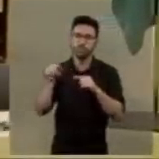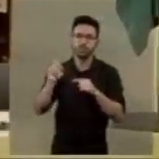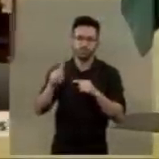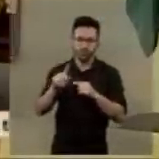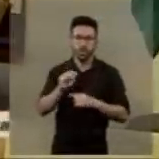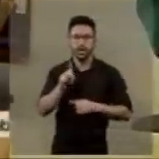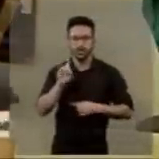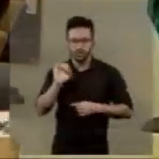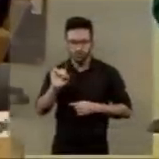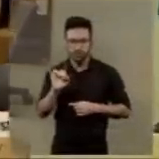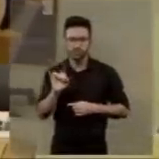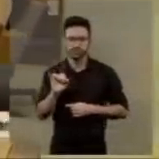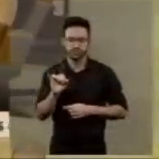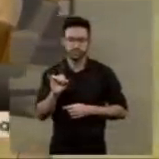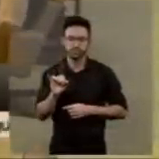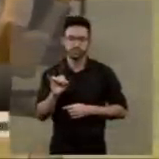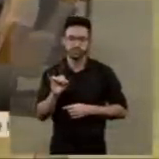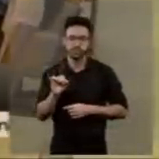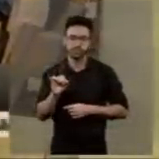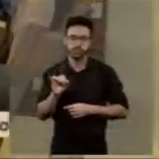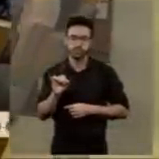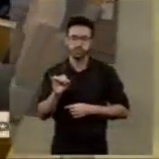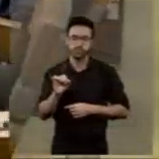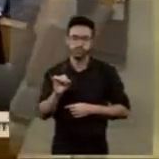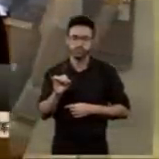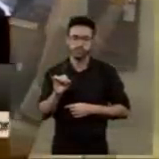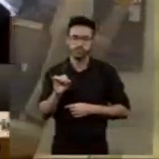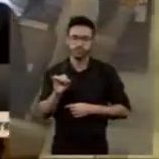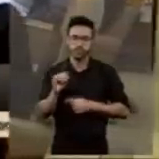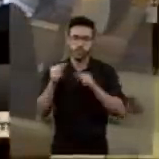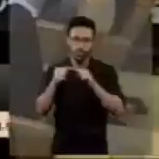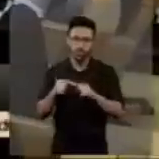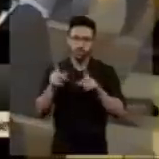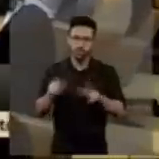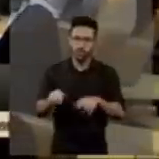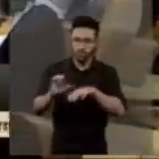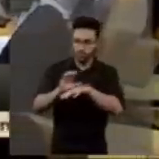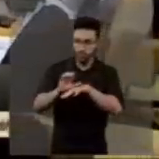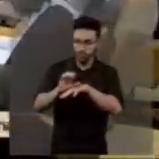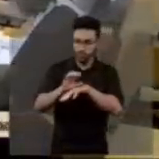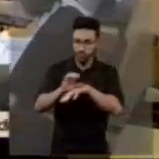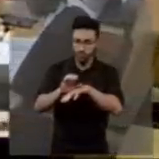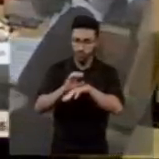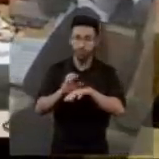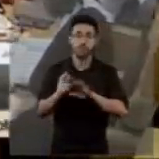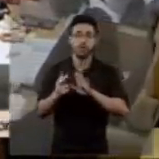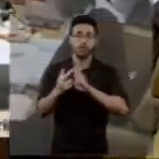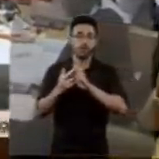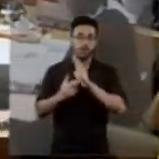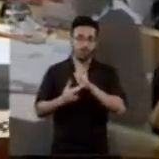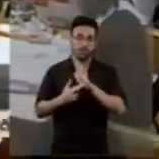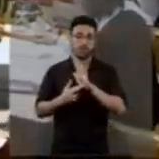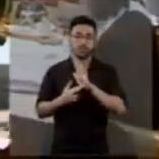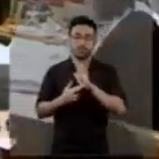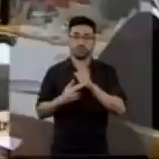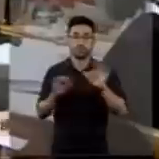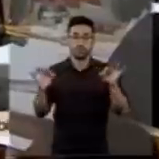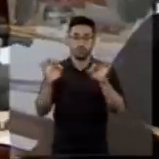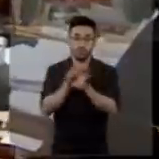direta de inconstitucionalidade, conferindo interpretação conforme à Constituição aos dispositivos normativos impugnados,